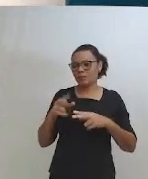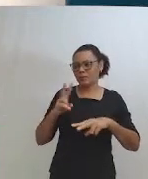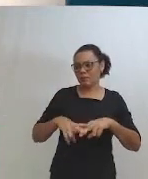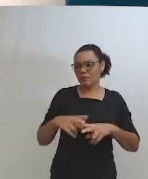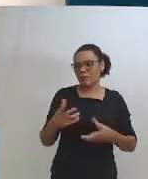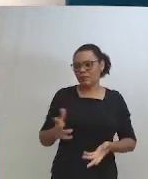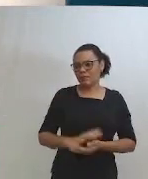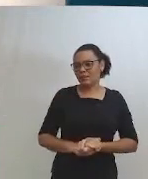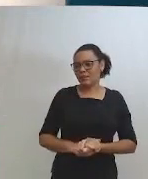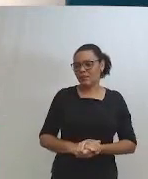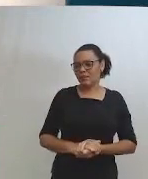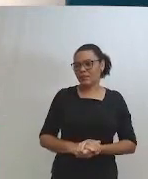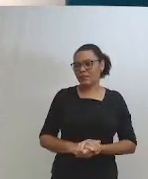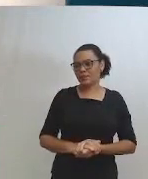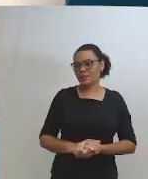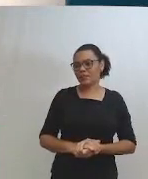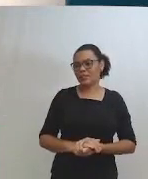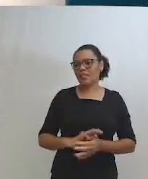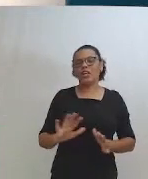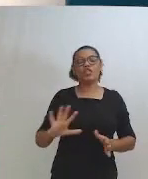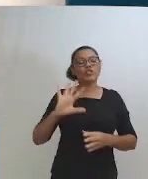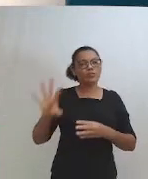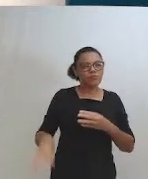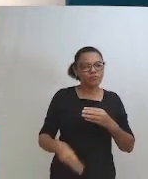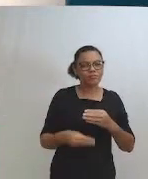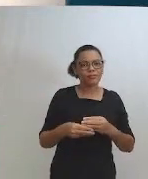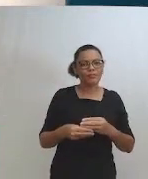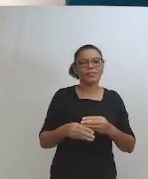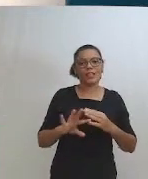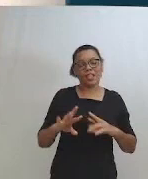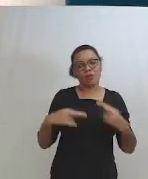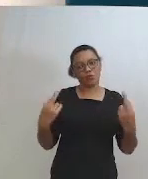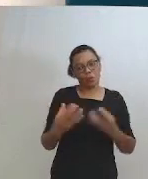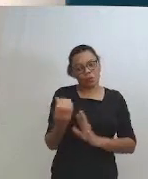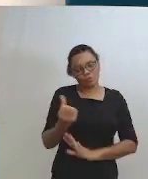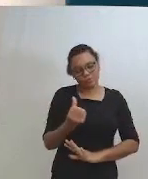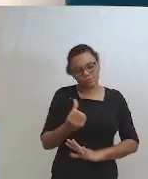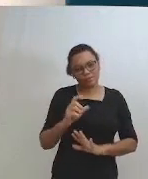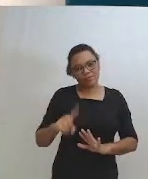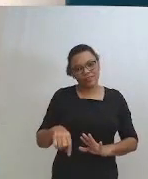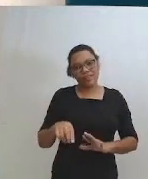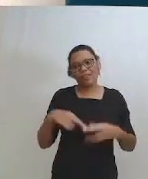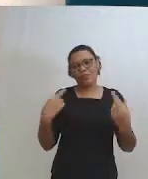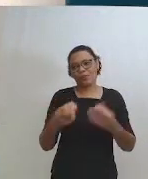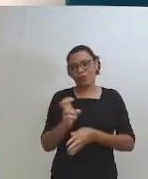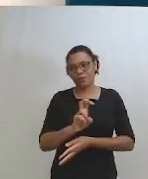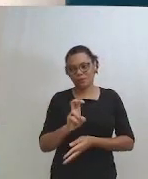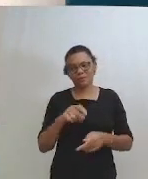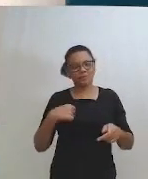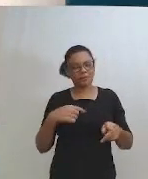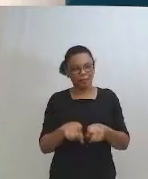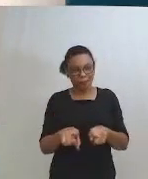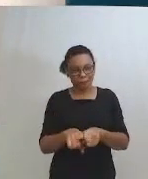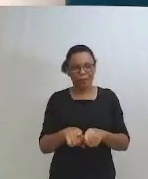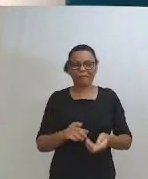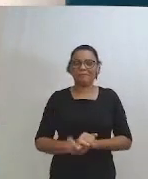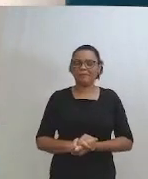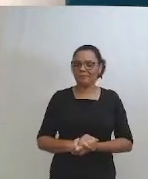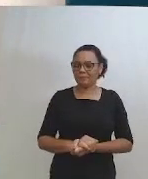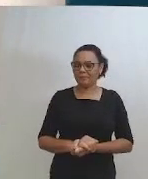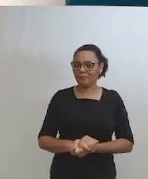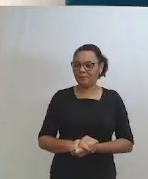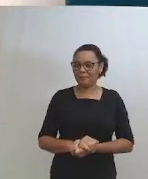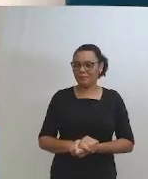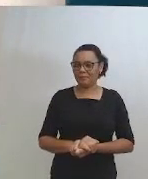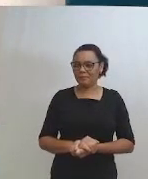Não, mas só acrescentando, não é só a sexta turma, também é a quinta turma. Não, a quinta, né? Também. A terceira sessão. A sexta é melhor,